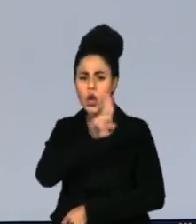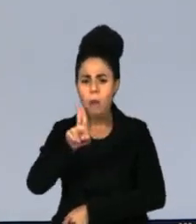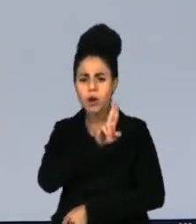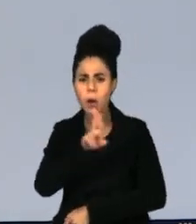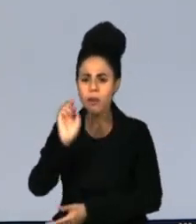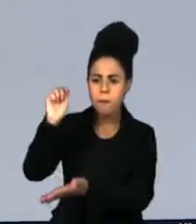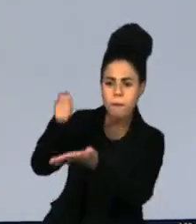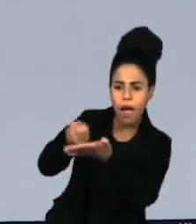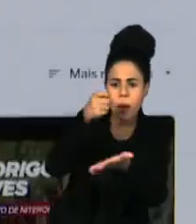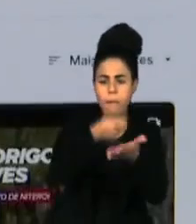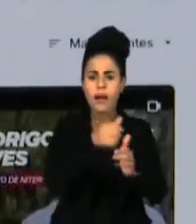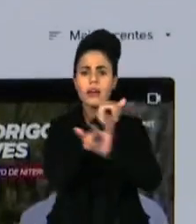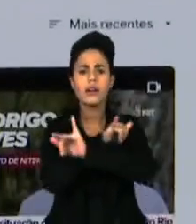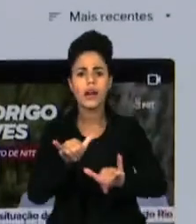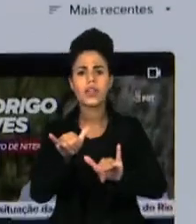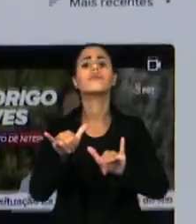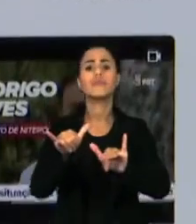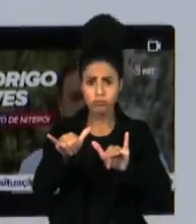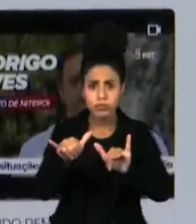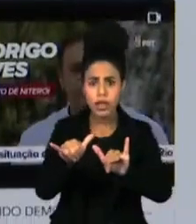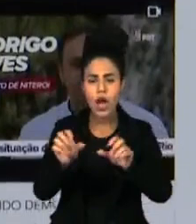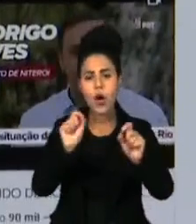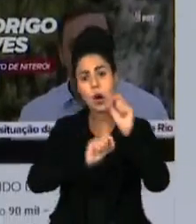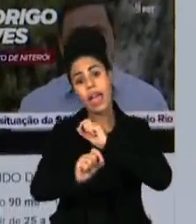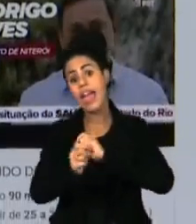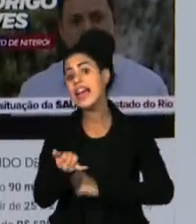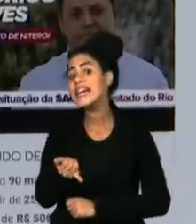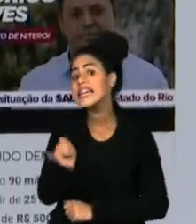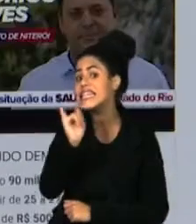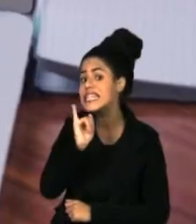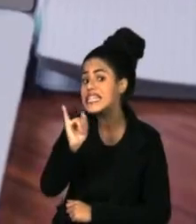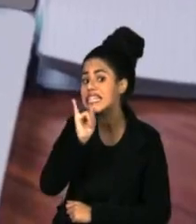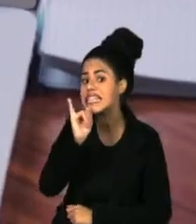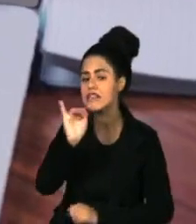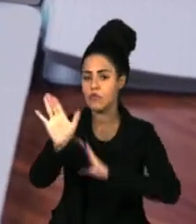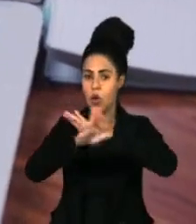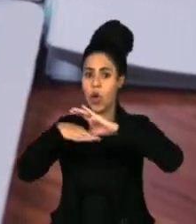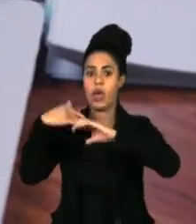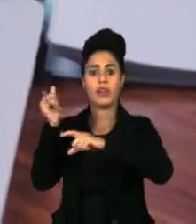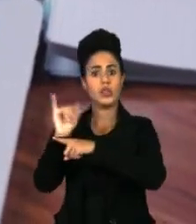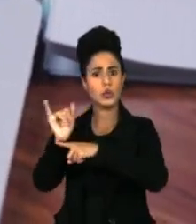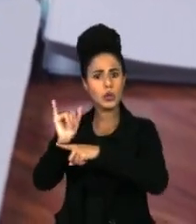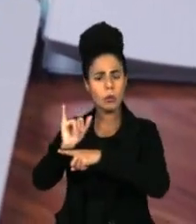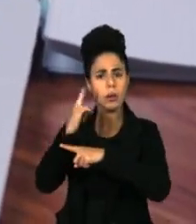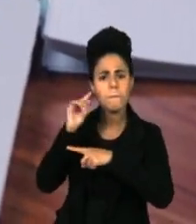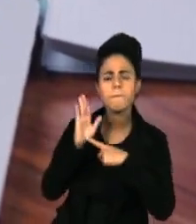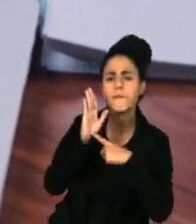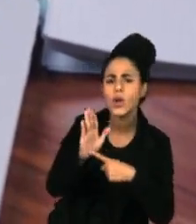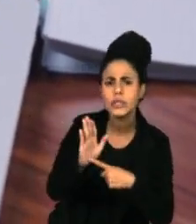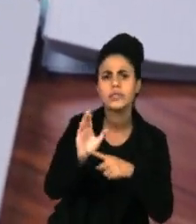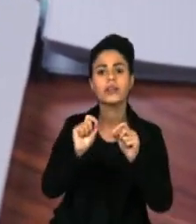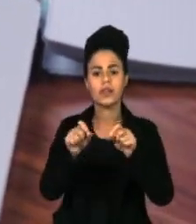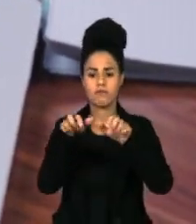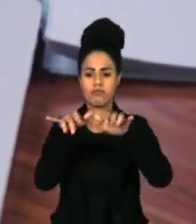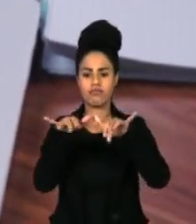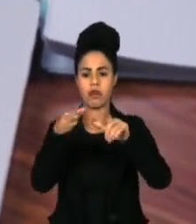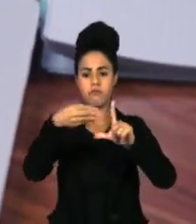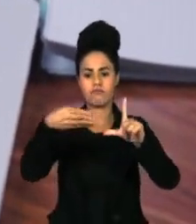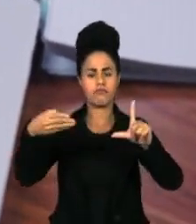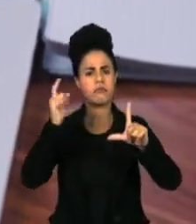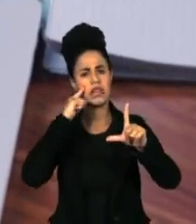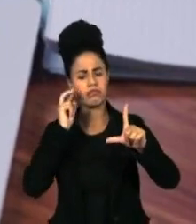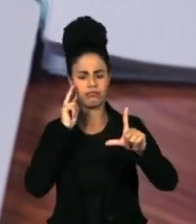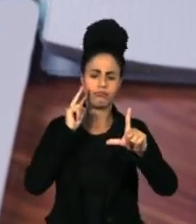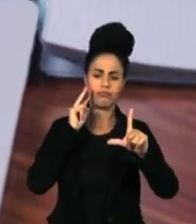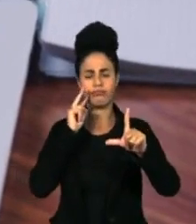as campanhas eleitorais em plataformas como o YouTube, por exemplo. Aqui no Brasil, a plataforma só chegou este ano, depois de